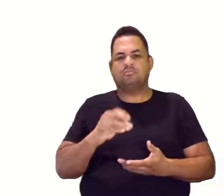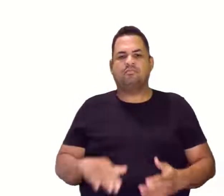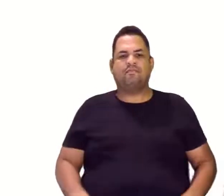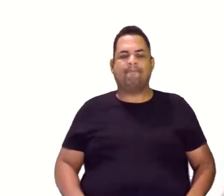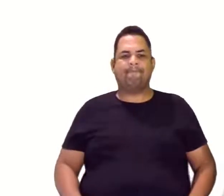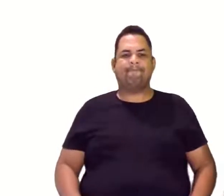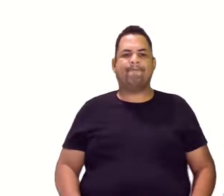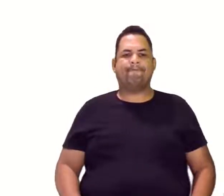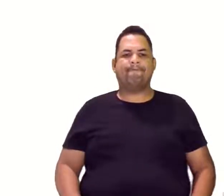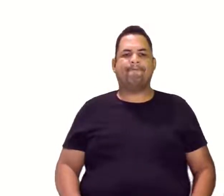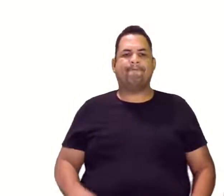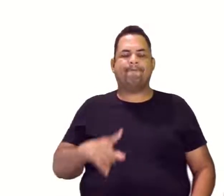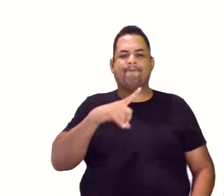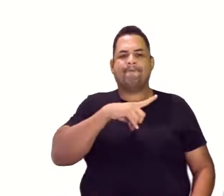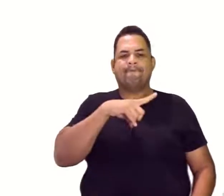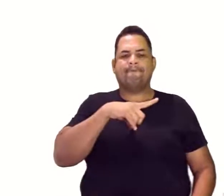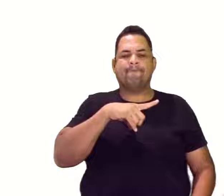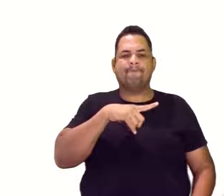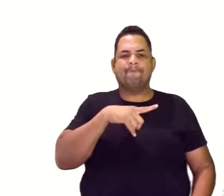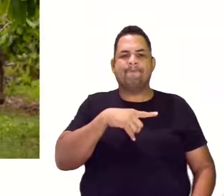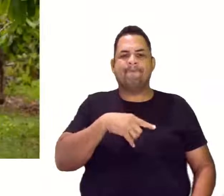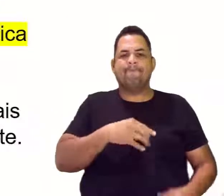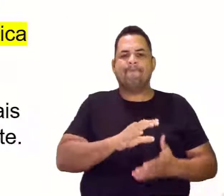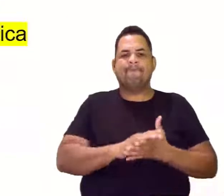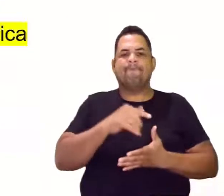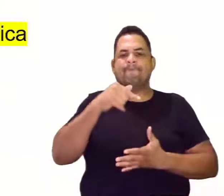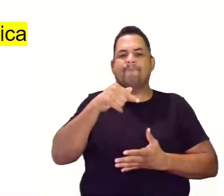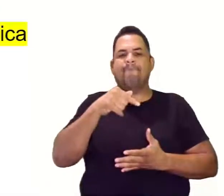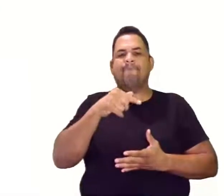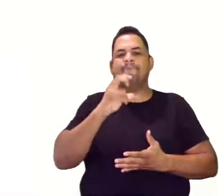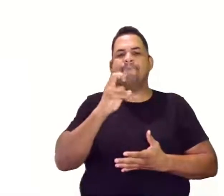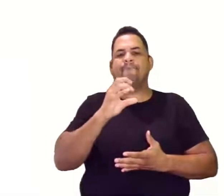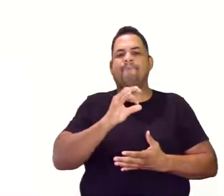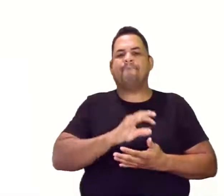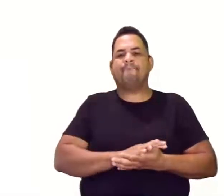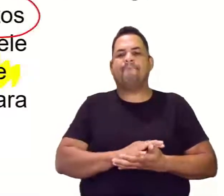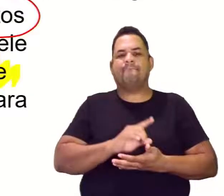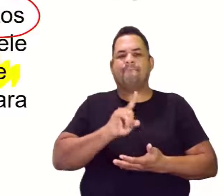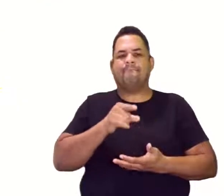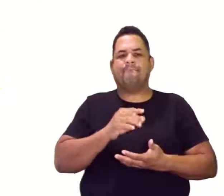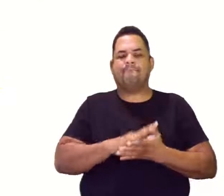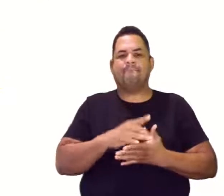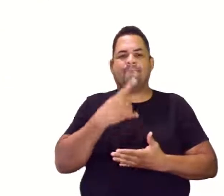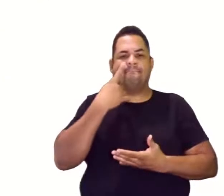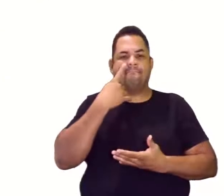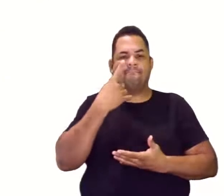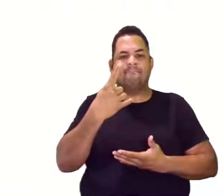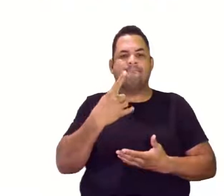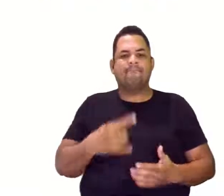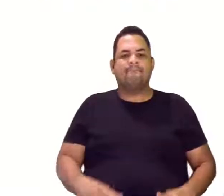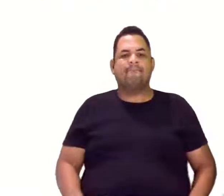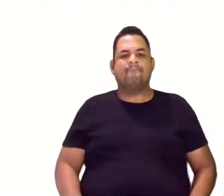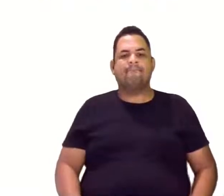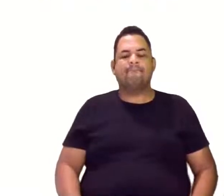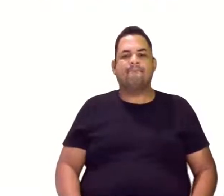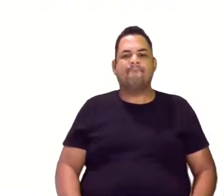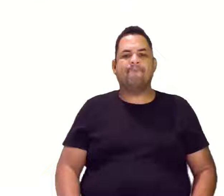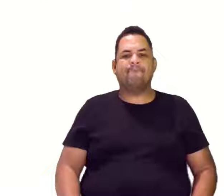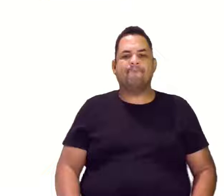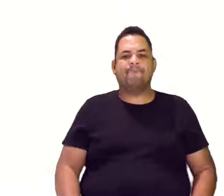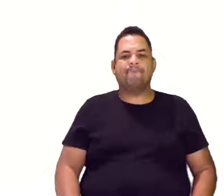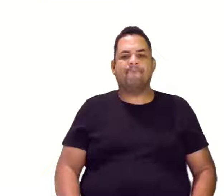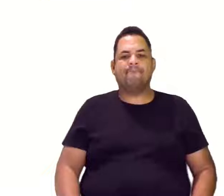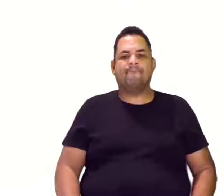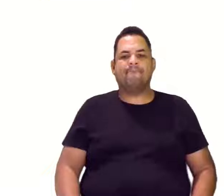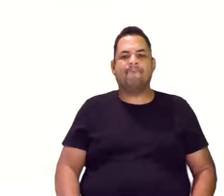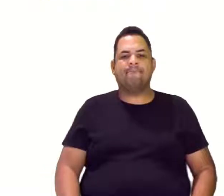0,75, né? Então, eu tenho 75 décimos. Então, vamos lá nas garrafas e vamos olhar quantas... Quais deles? Isso. Opa, tem uma lá, ó, 75